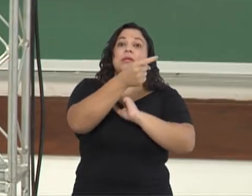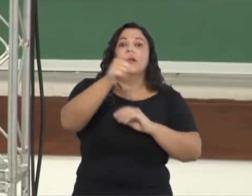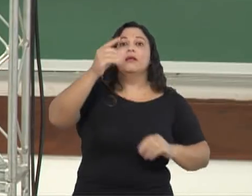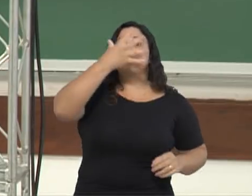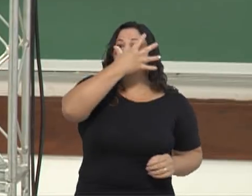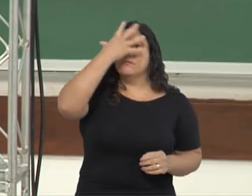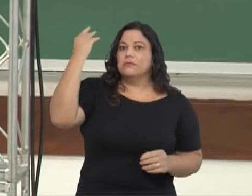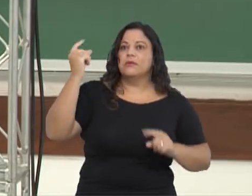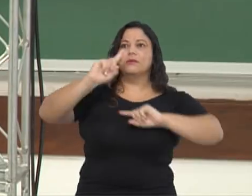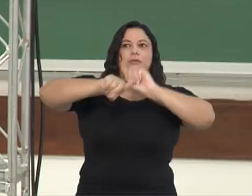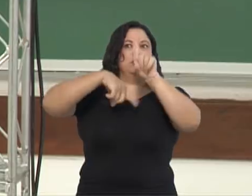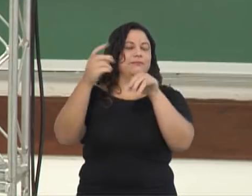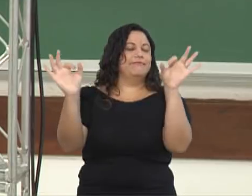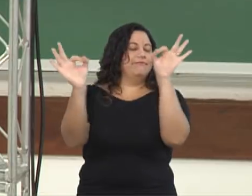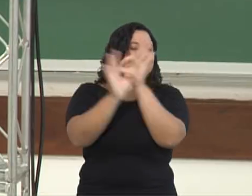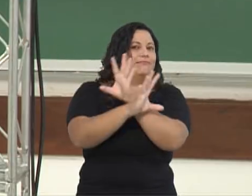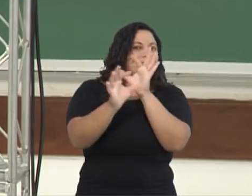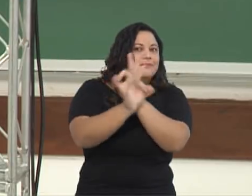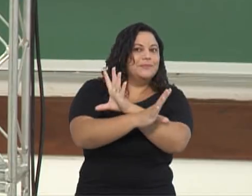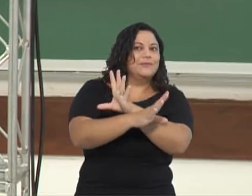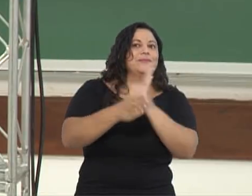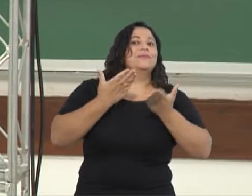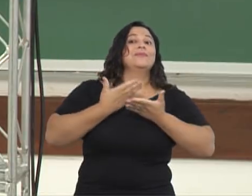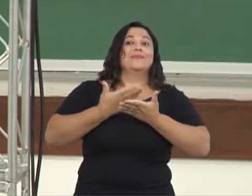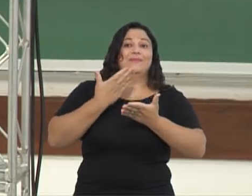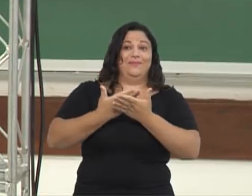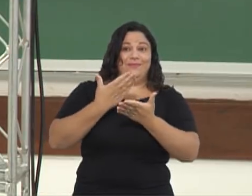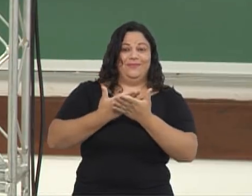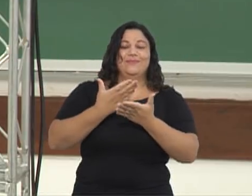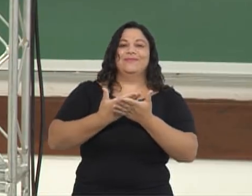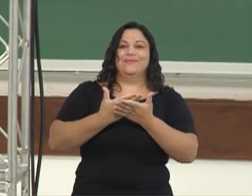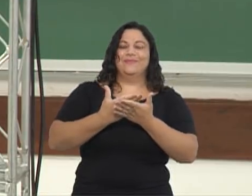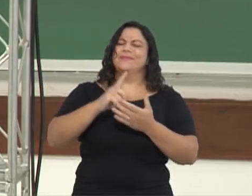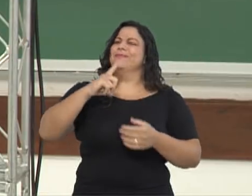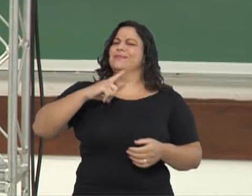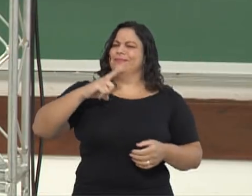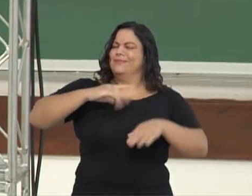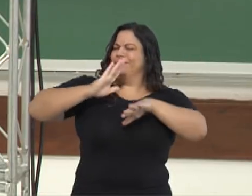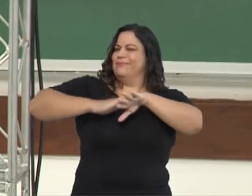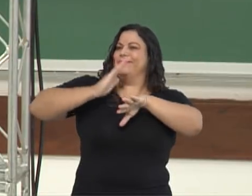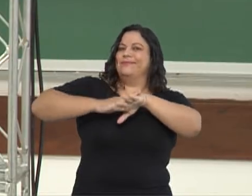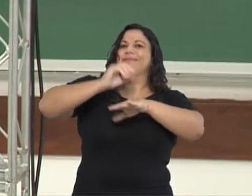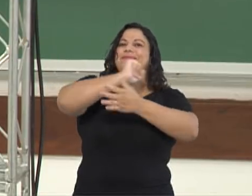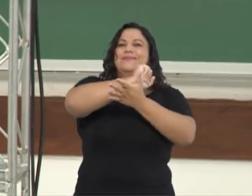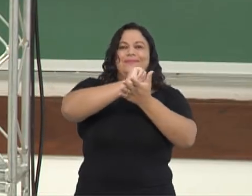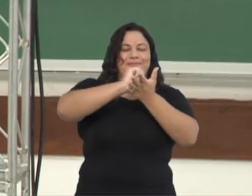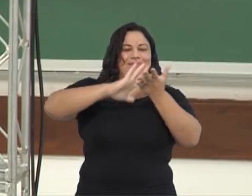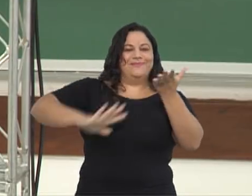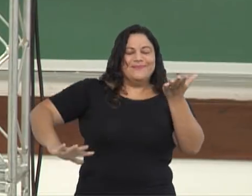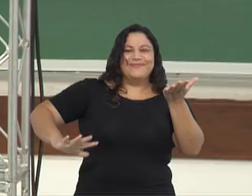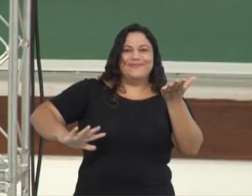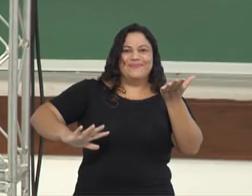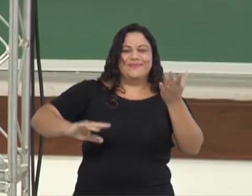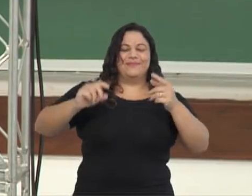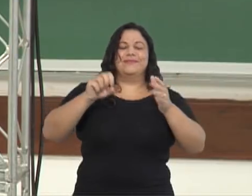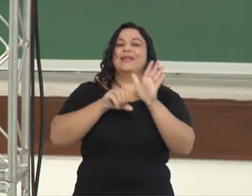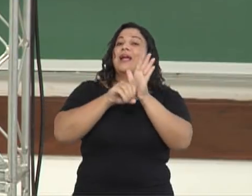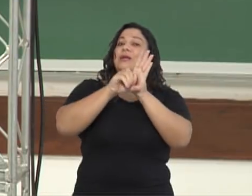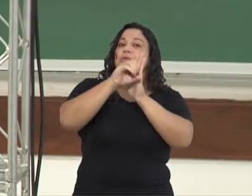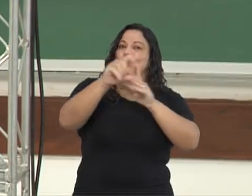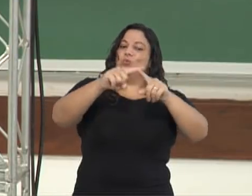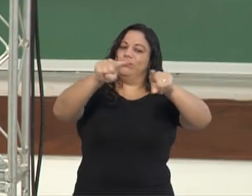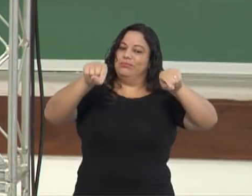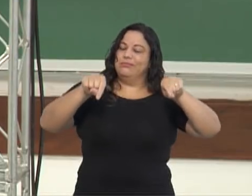após terminar a aula, vocês também terão mais atividades a serem feitas lá no Google Classroom. A